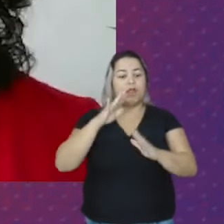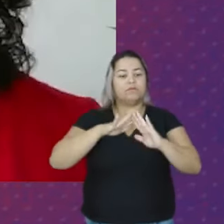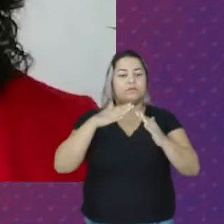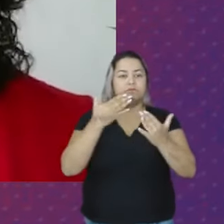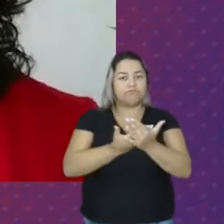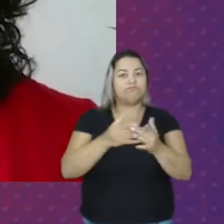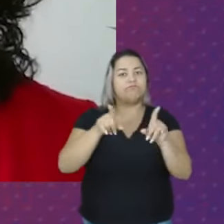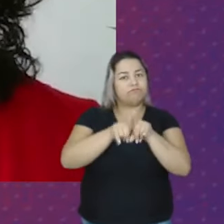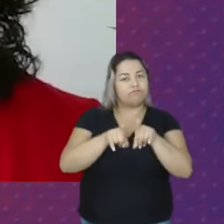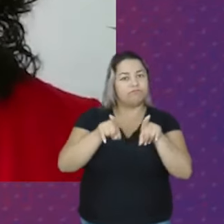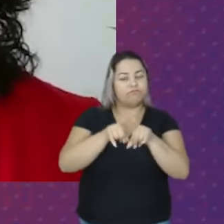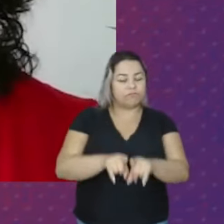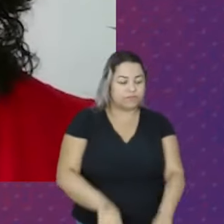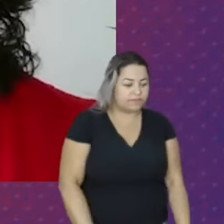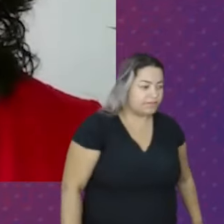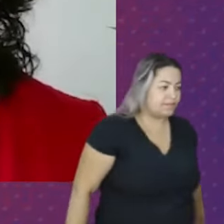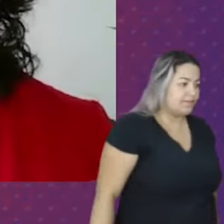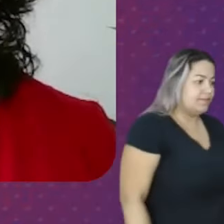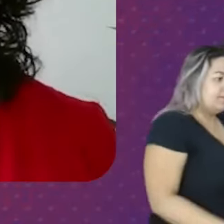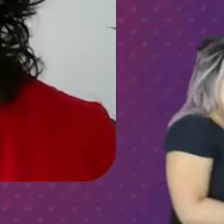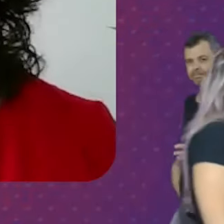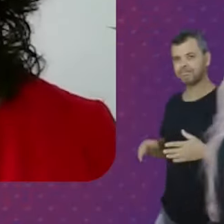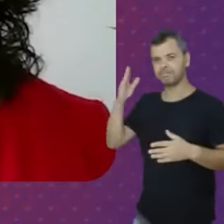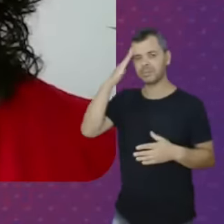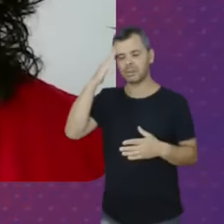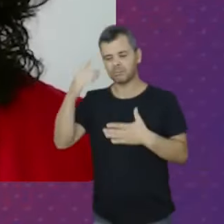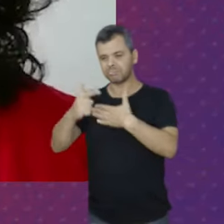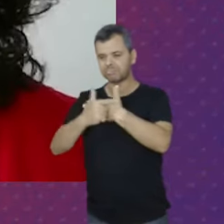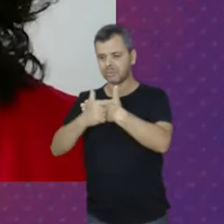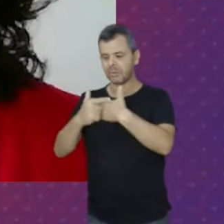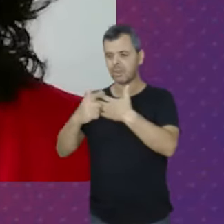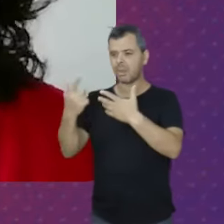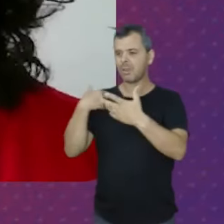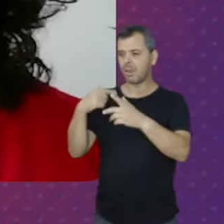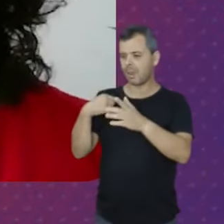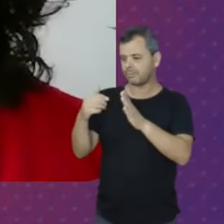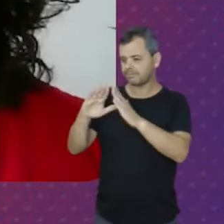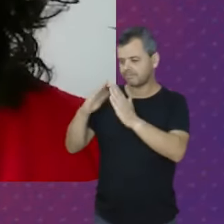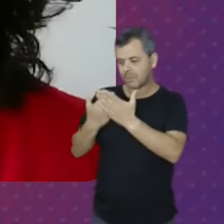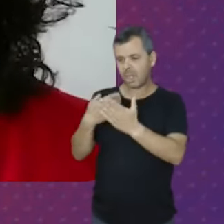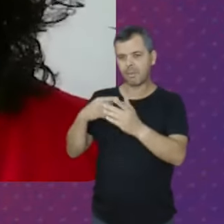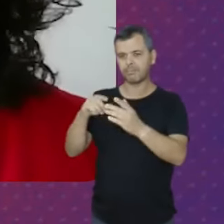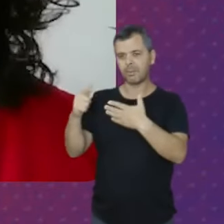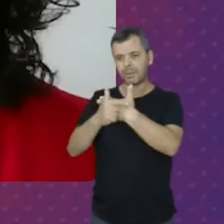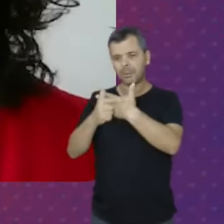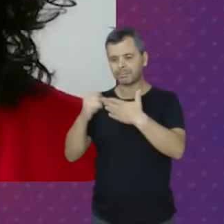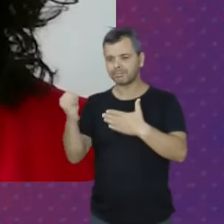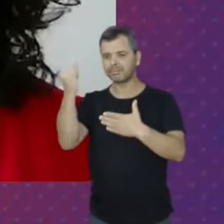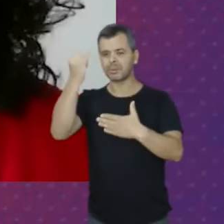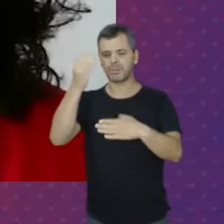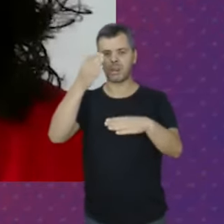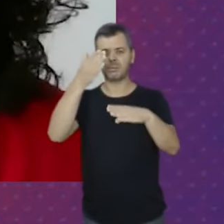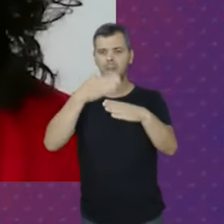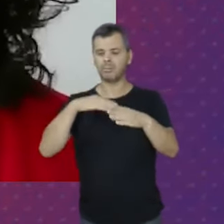escola também na identificação de situações de violência sexual, porque a criança vai à